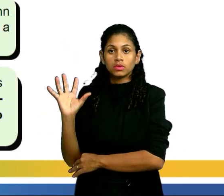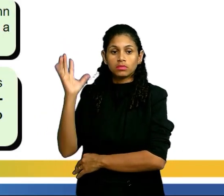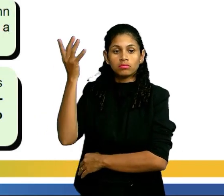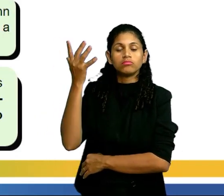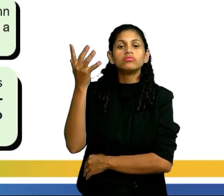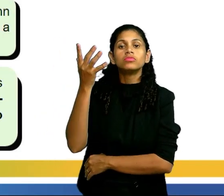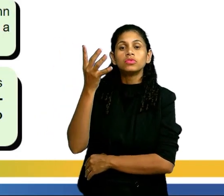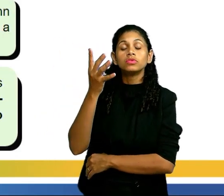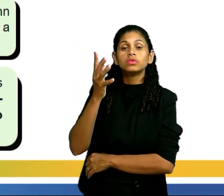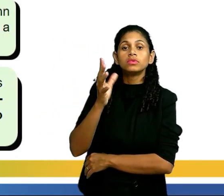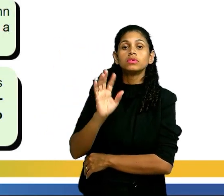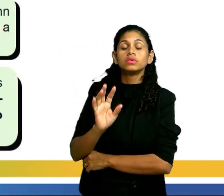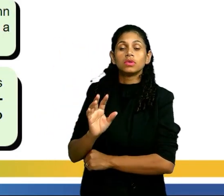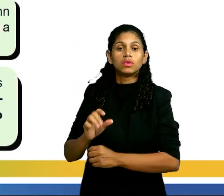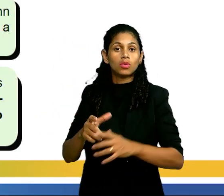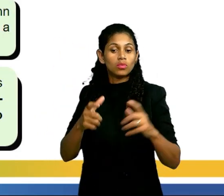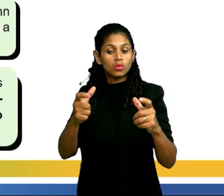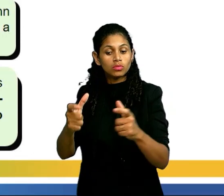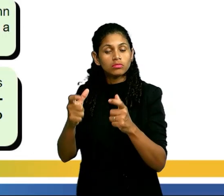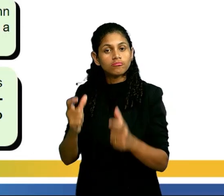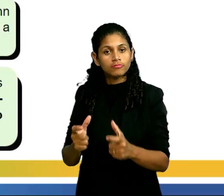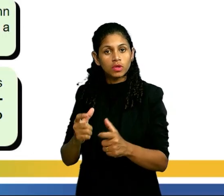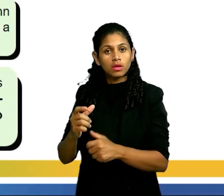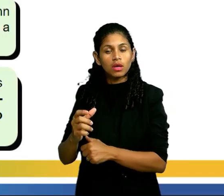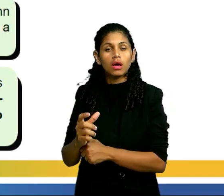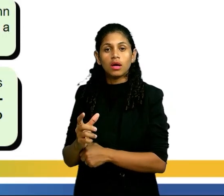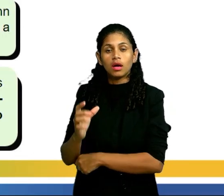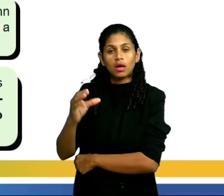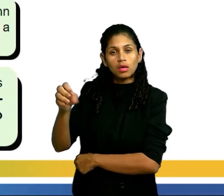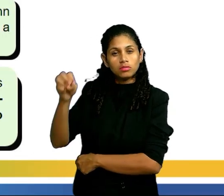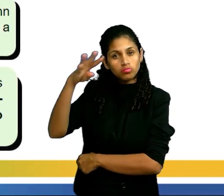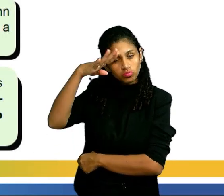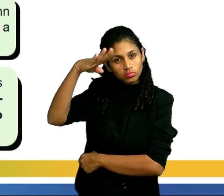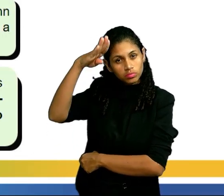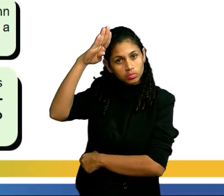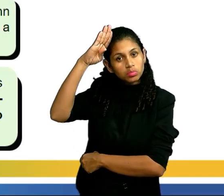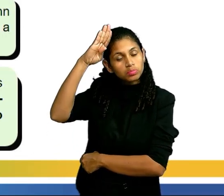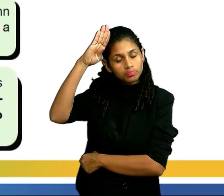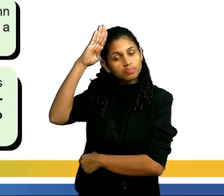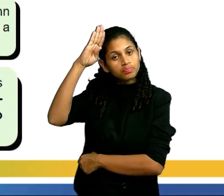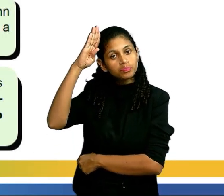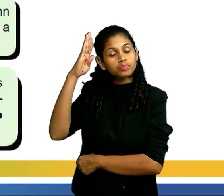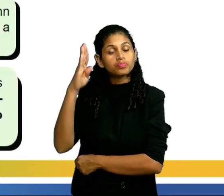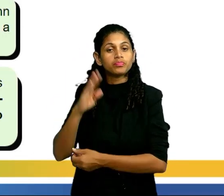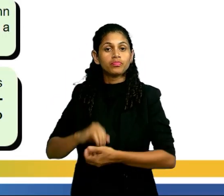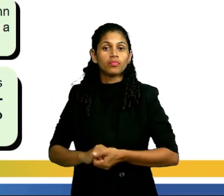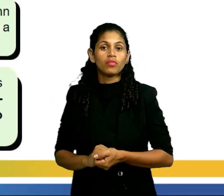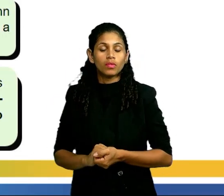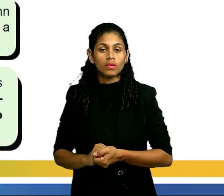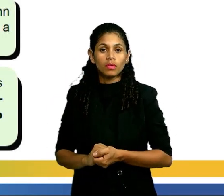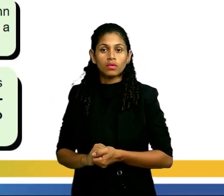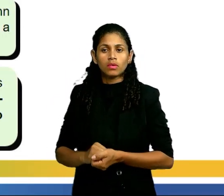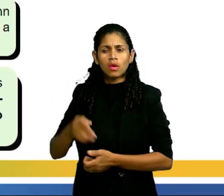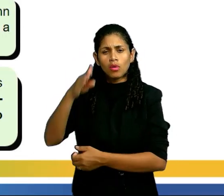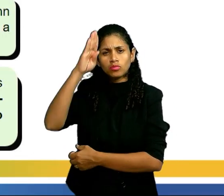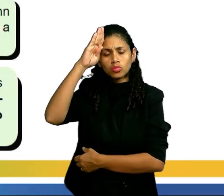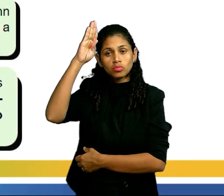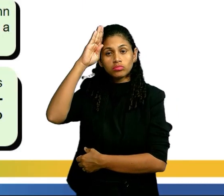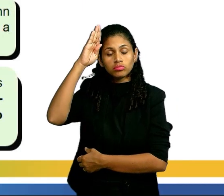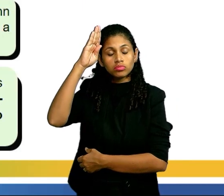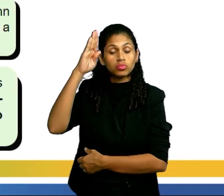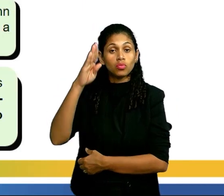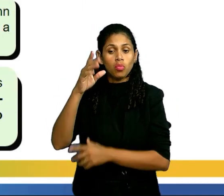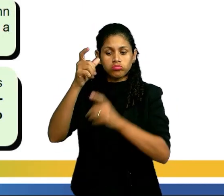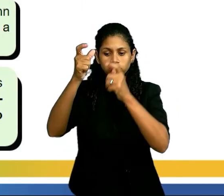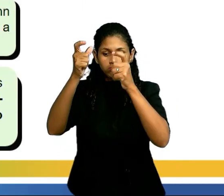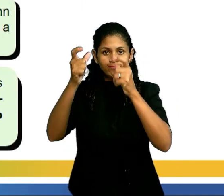de 1962, né, e foi um episódio em que Cuba se tornou uma base